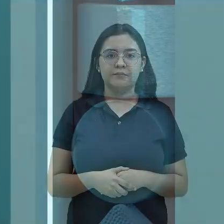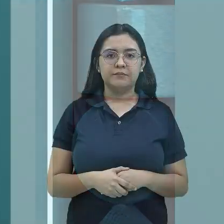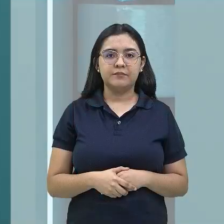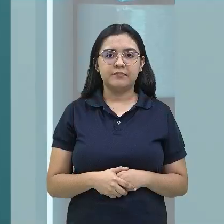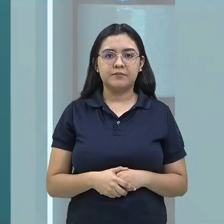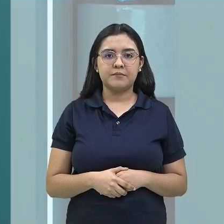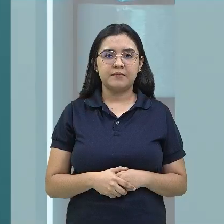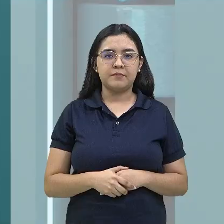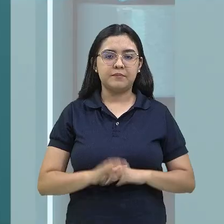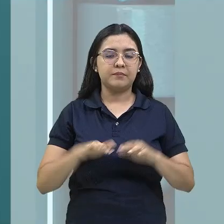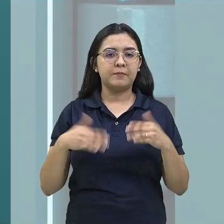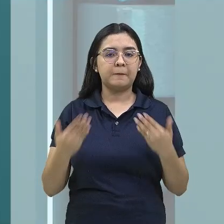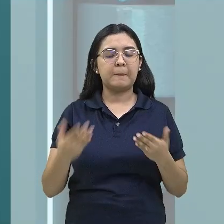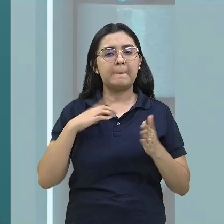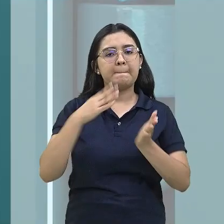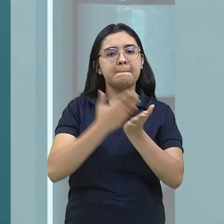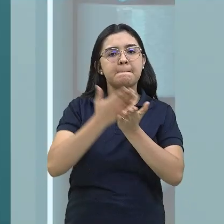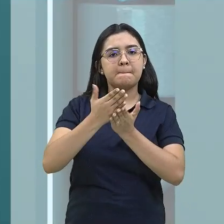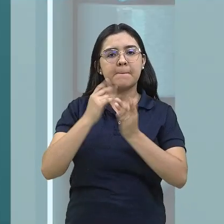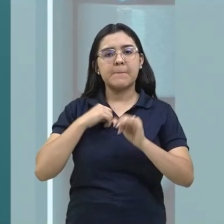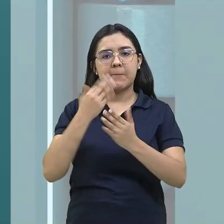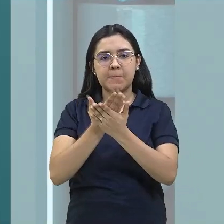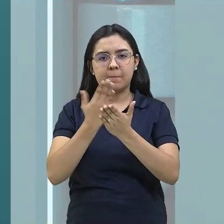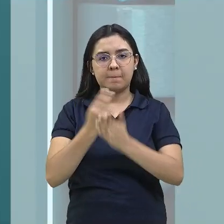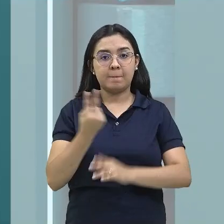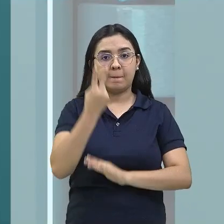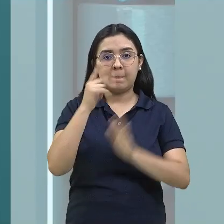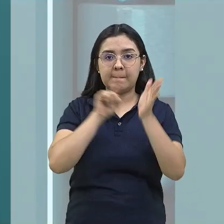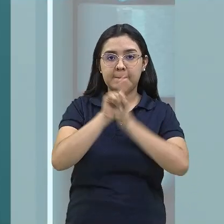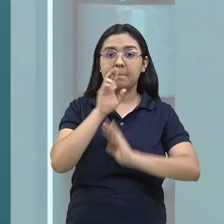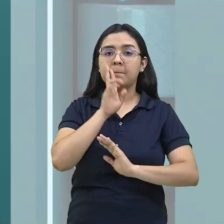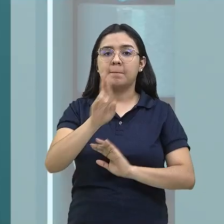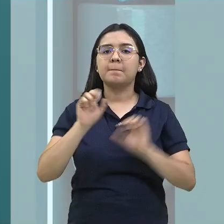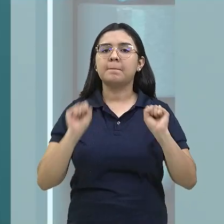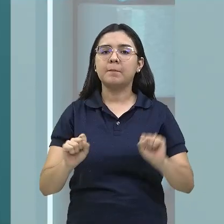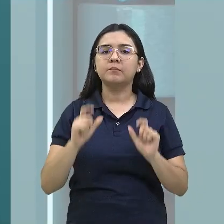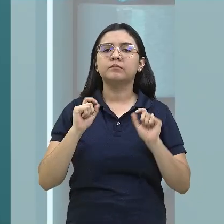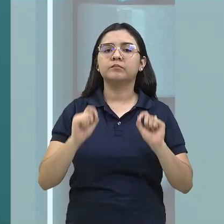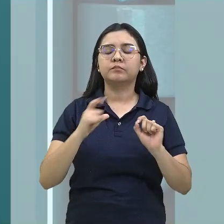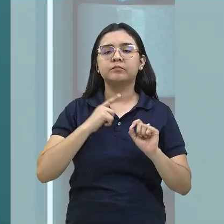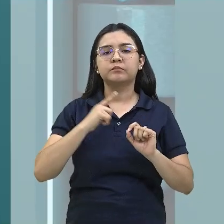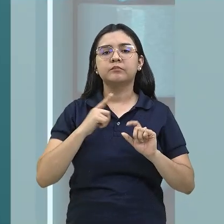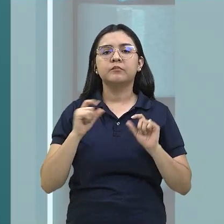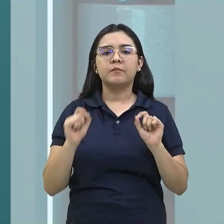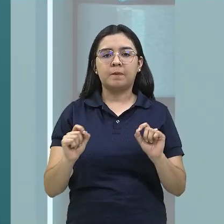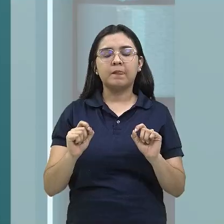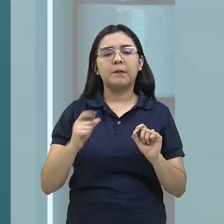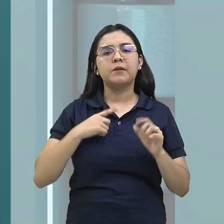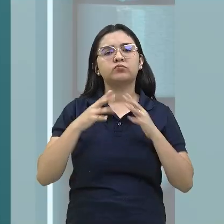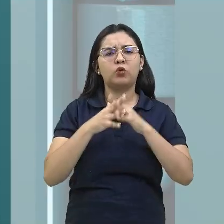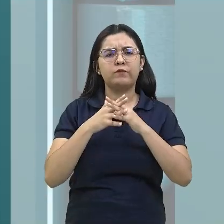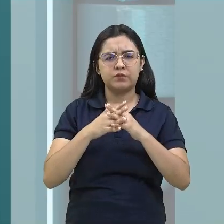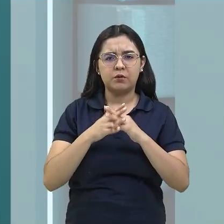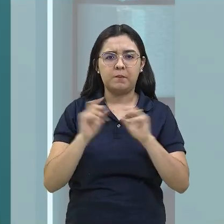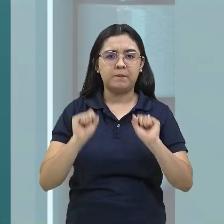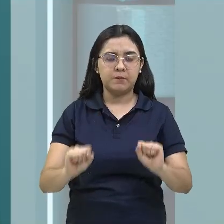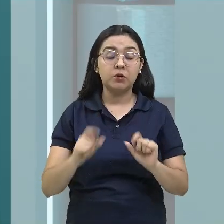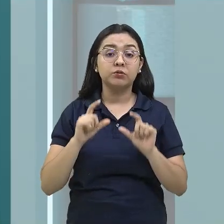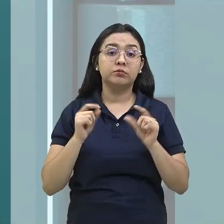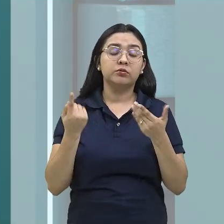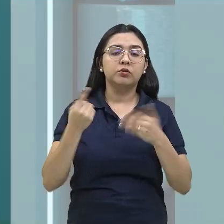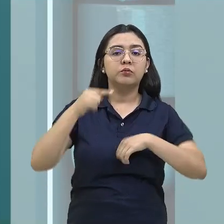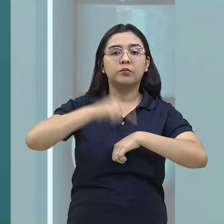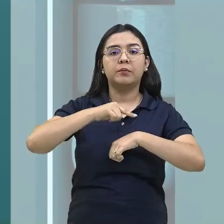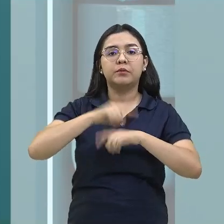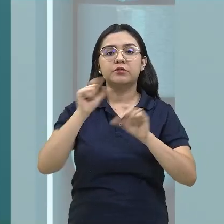Começamos esta aula respondendo a 2 questionamentos que podem gerar uma certa confusão na hora em que nós